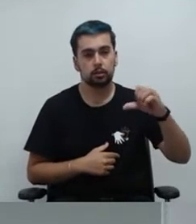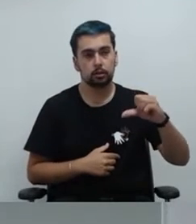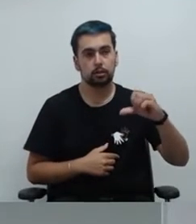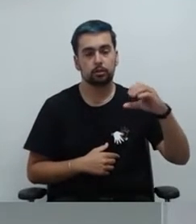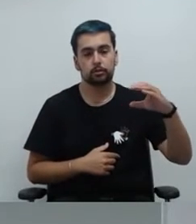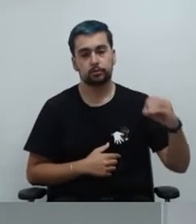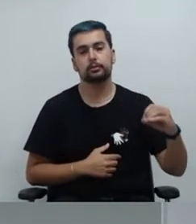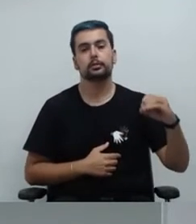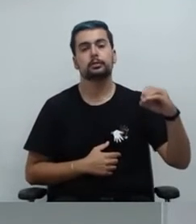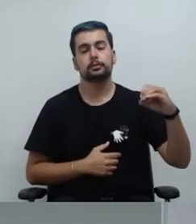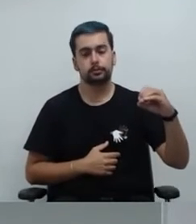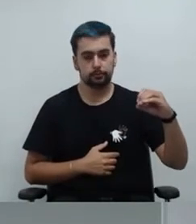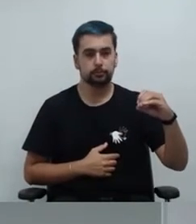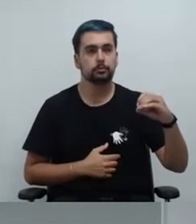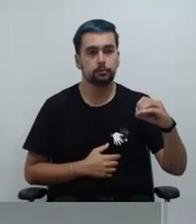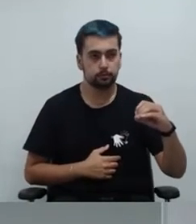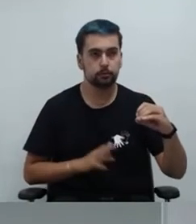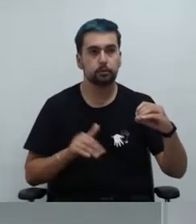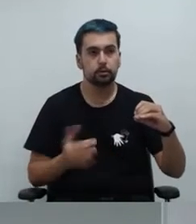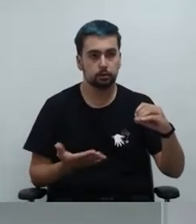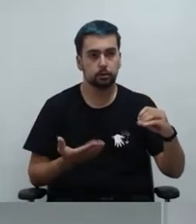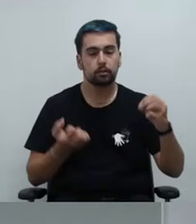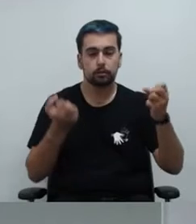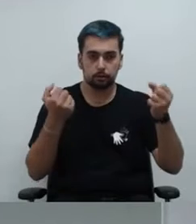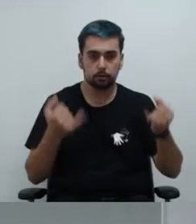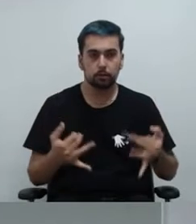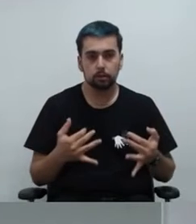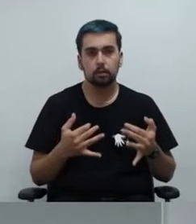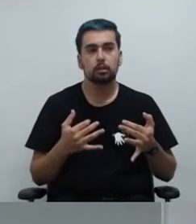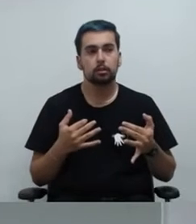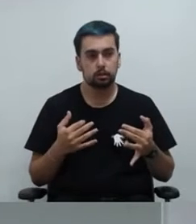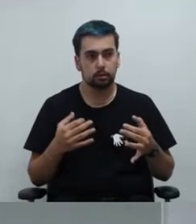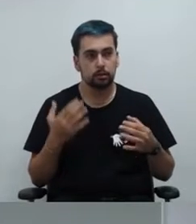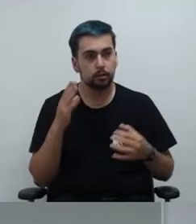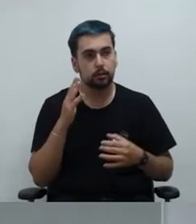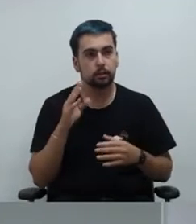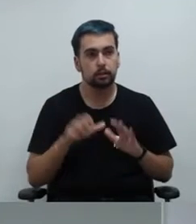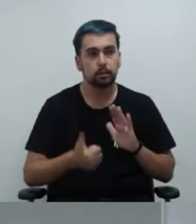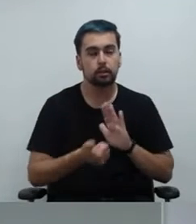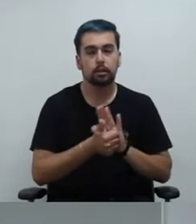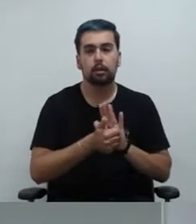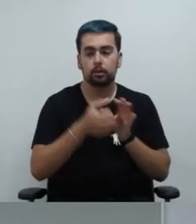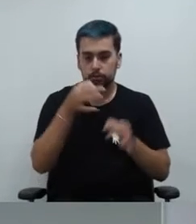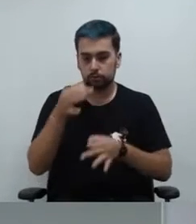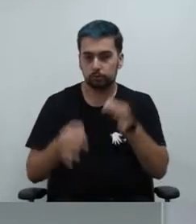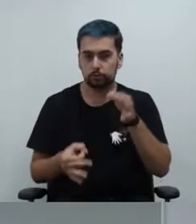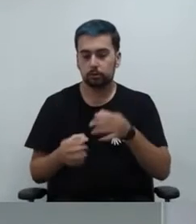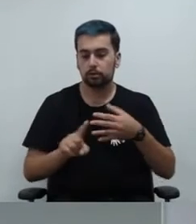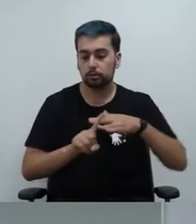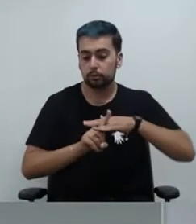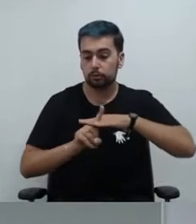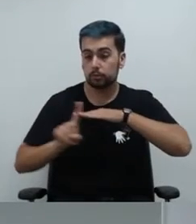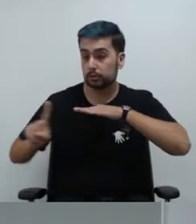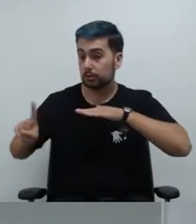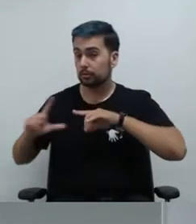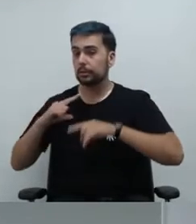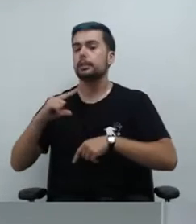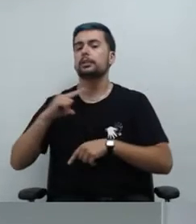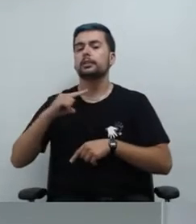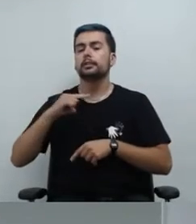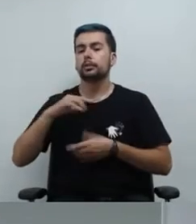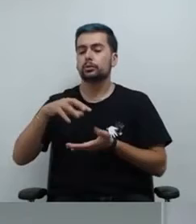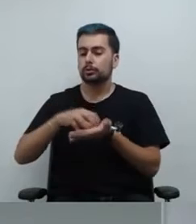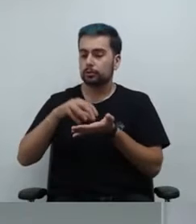790, né? O que justifica legal e realisticamente, porque por exclusão foi aquele núcleo incumbido de trabalhar